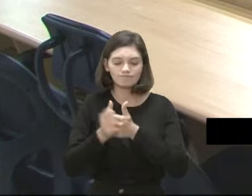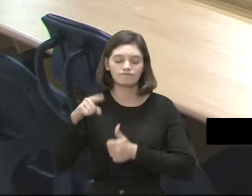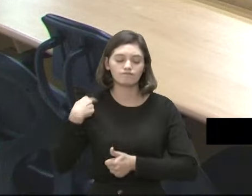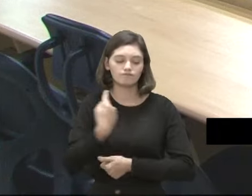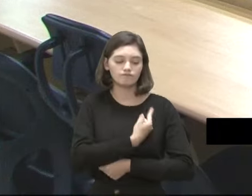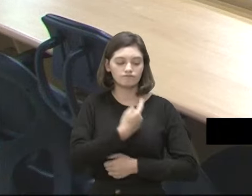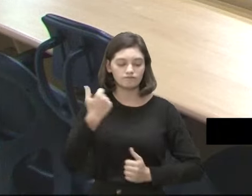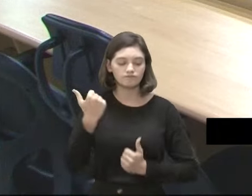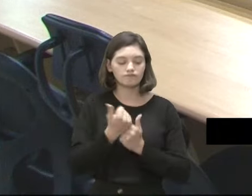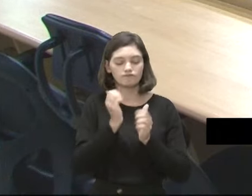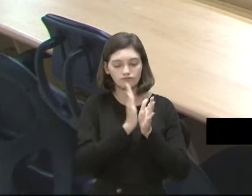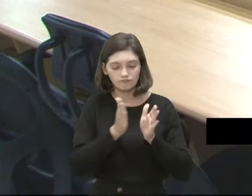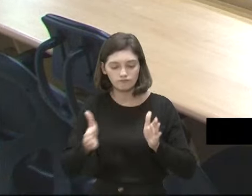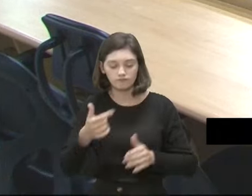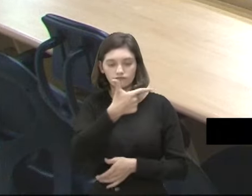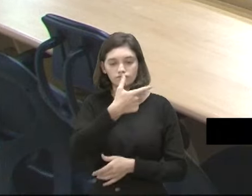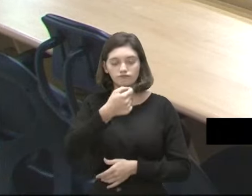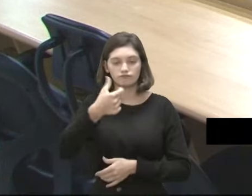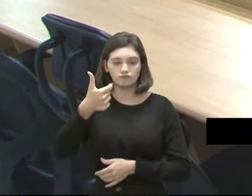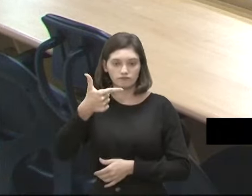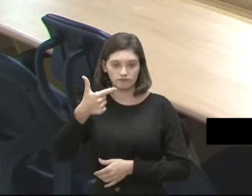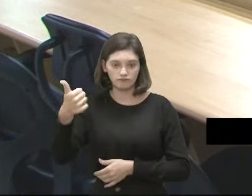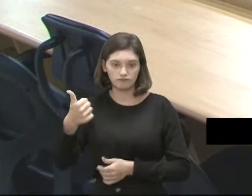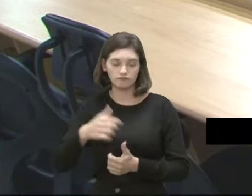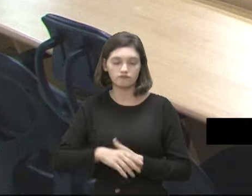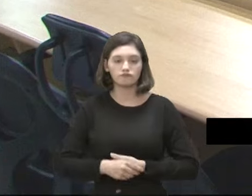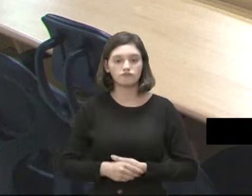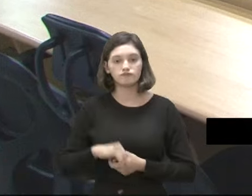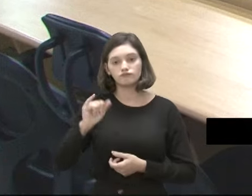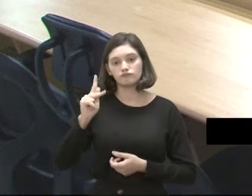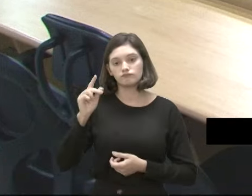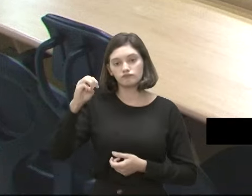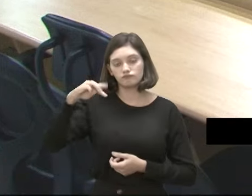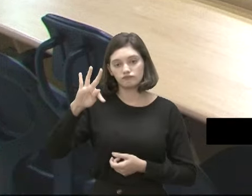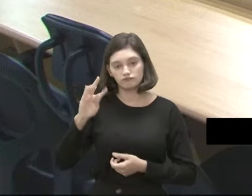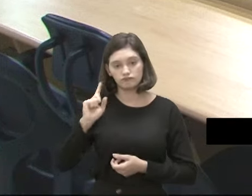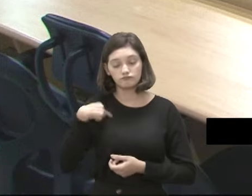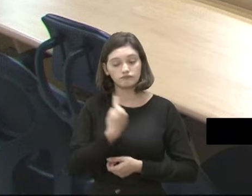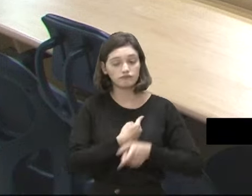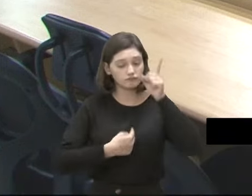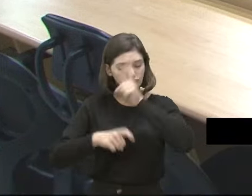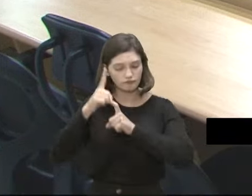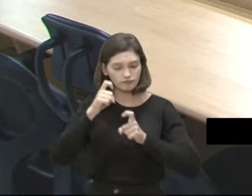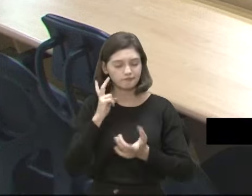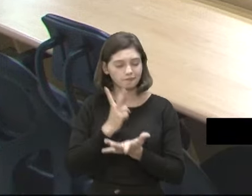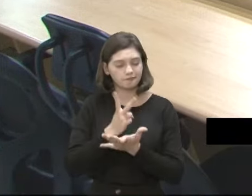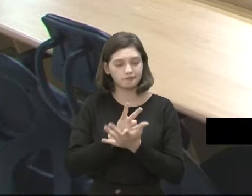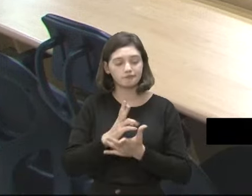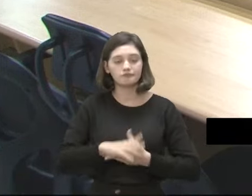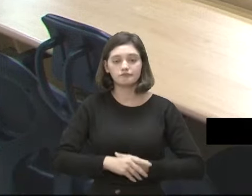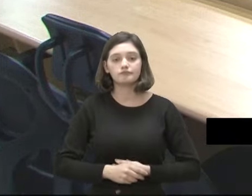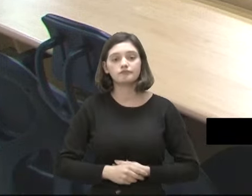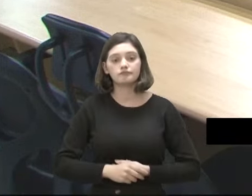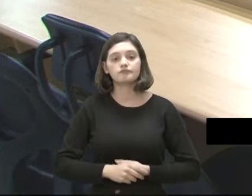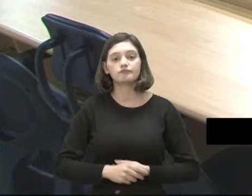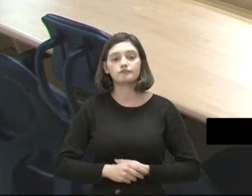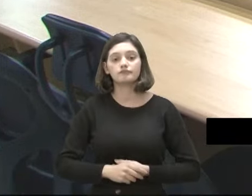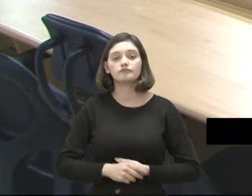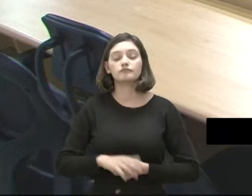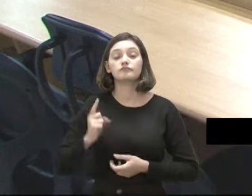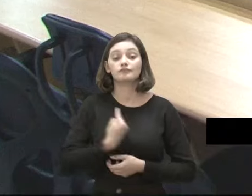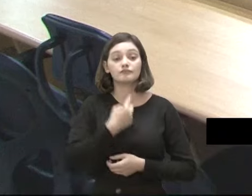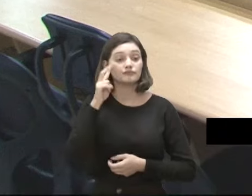esse mandato aqui em 2021, acompanhando a questão do IPMT, foi uma coisa que nos preocupou bastante, e a gente via